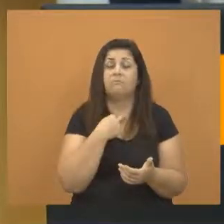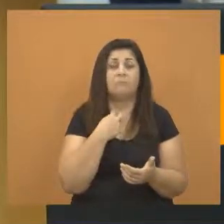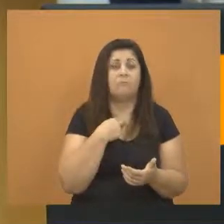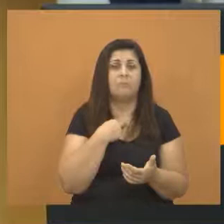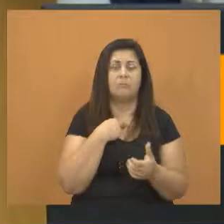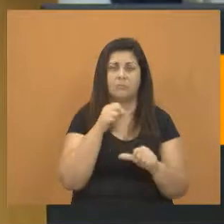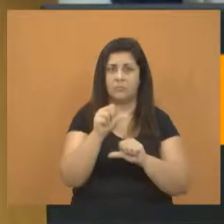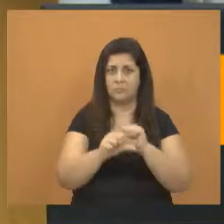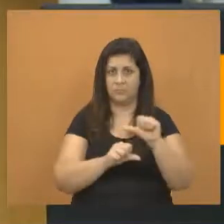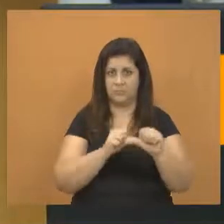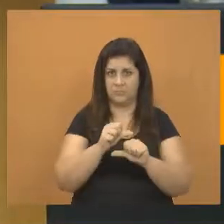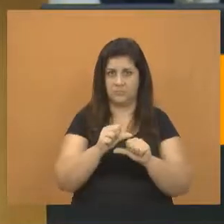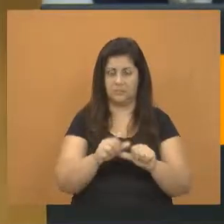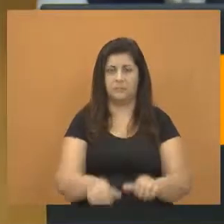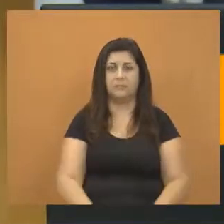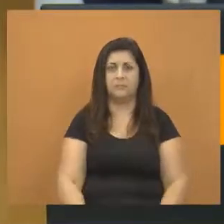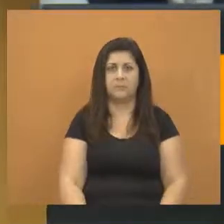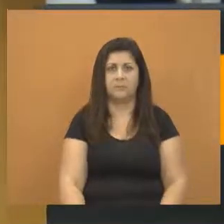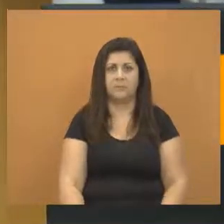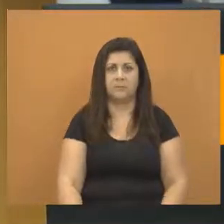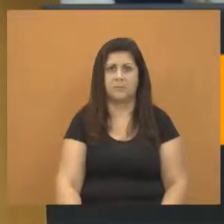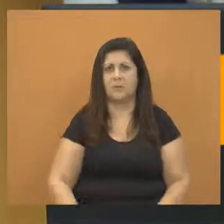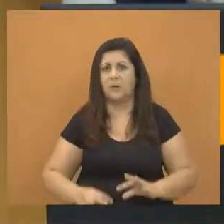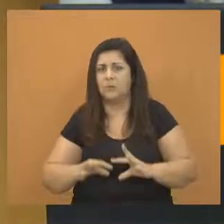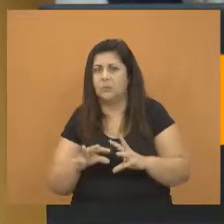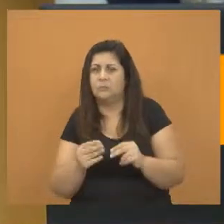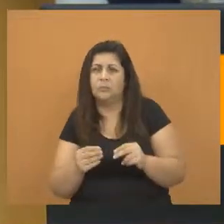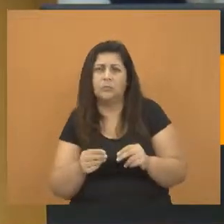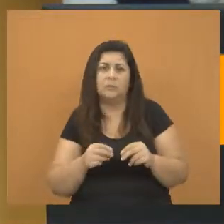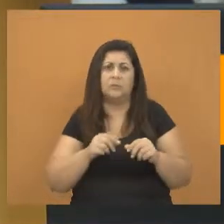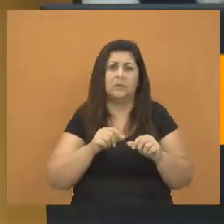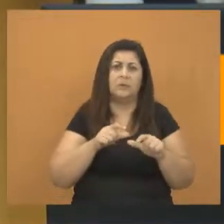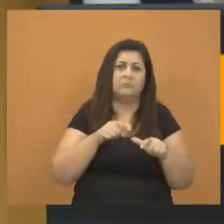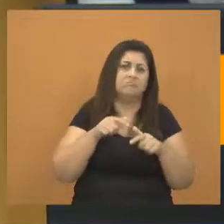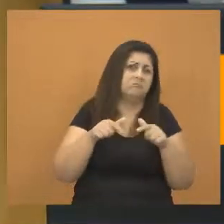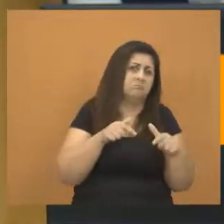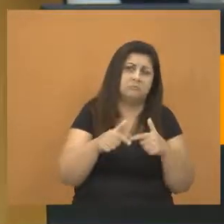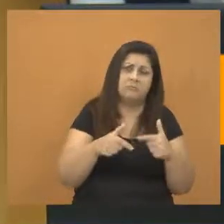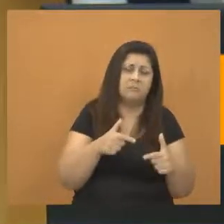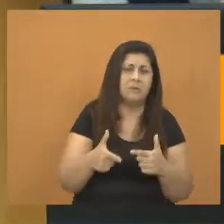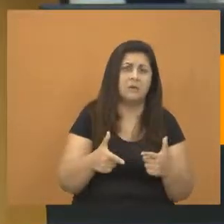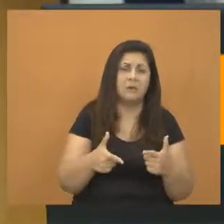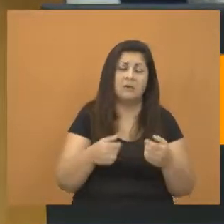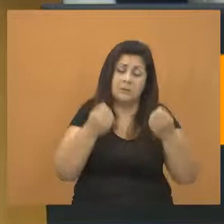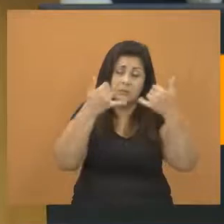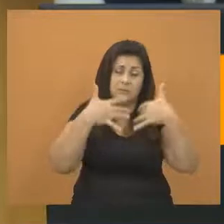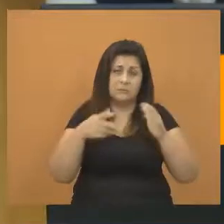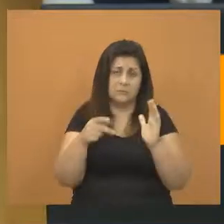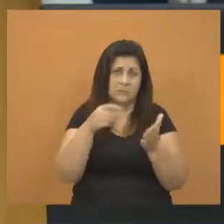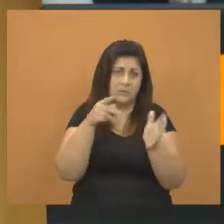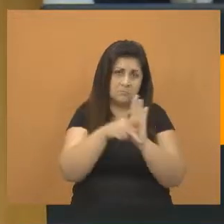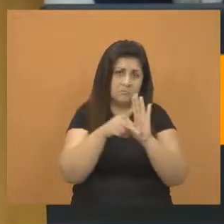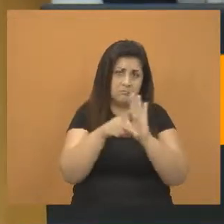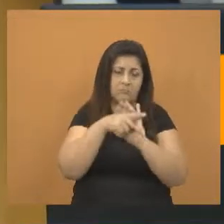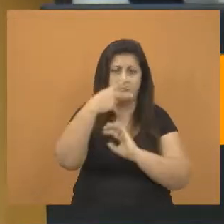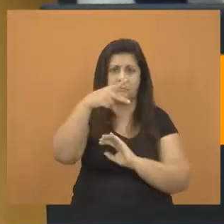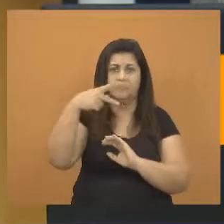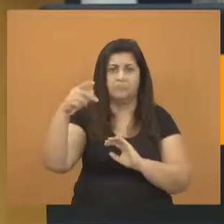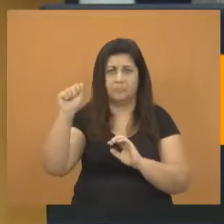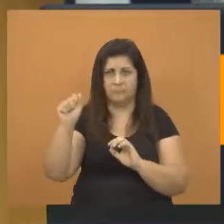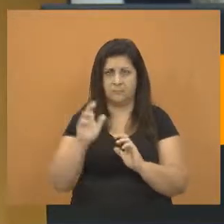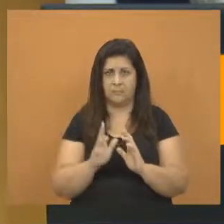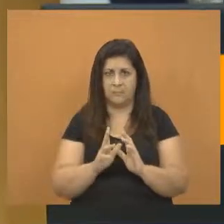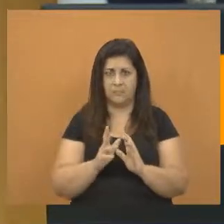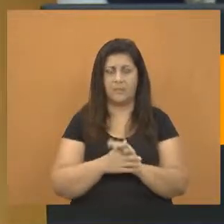de mudar as atividades, as ações previstas nesse plano de trabalho da